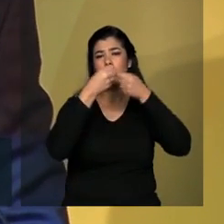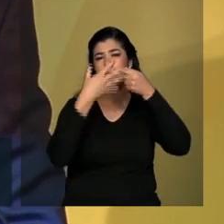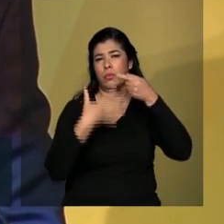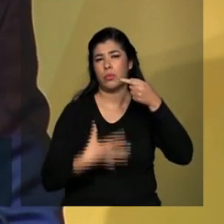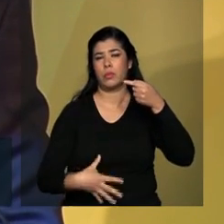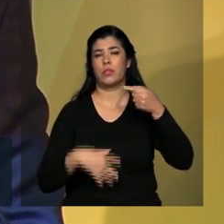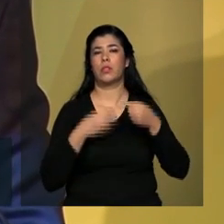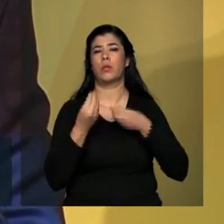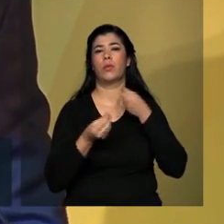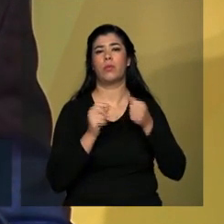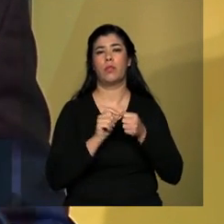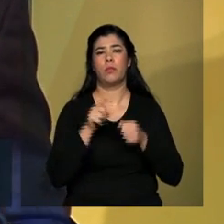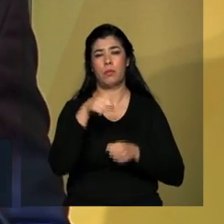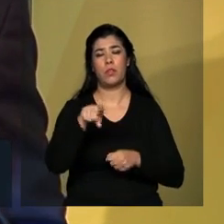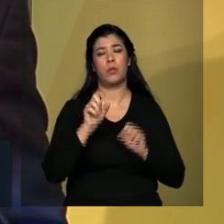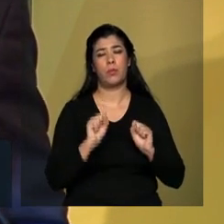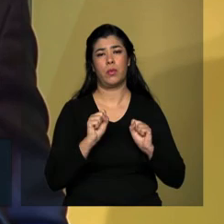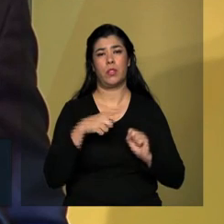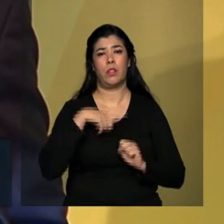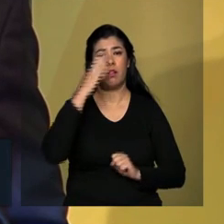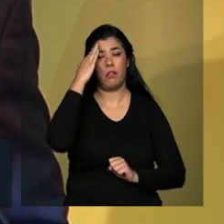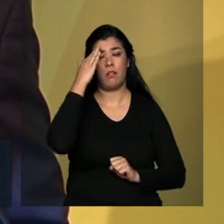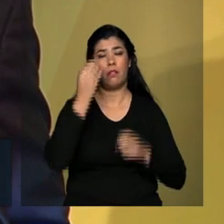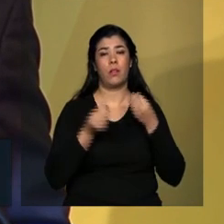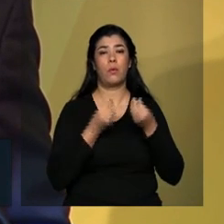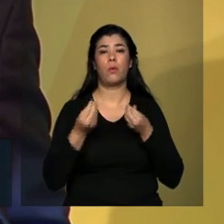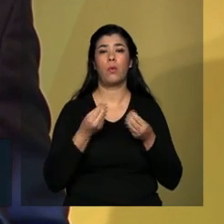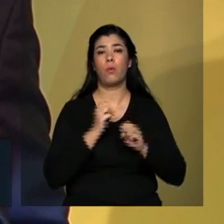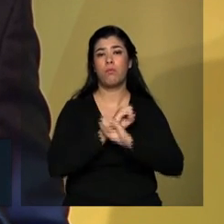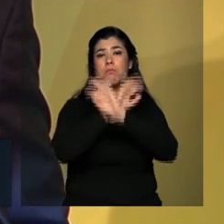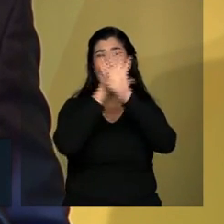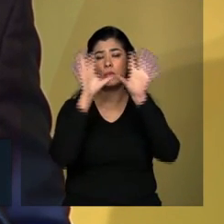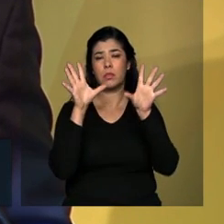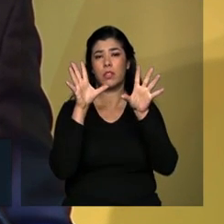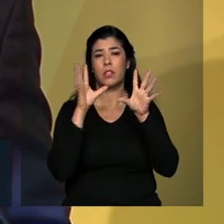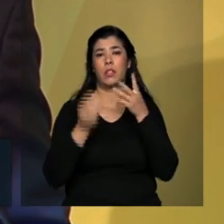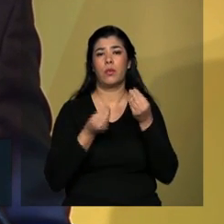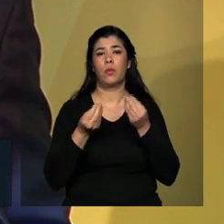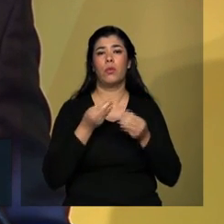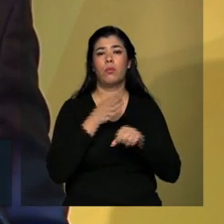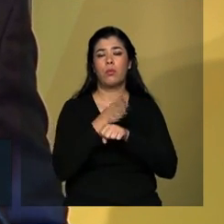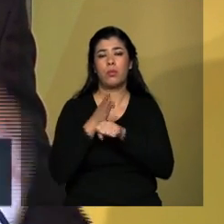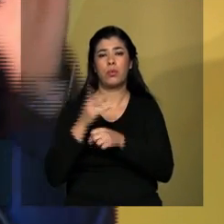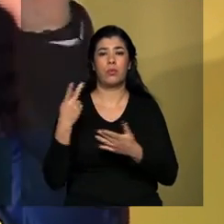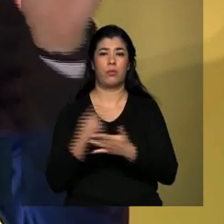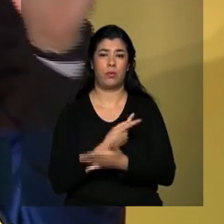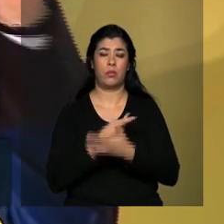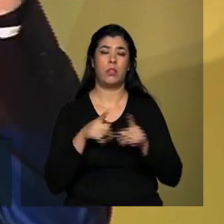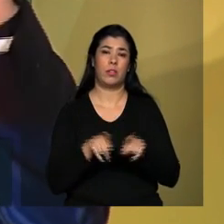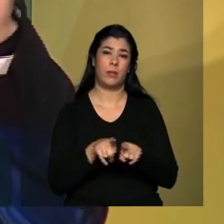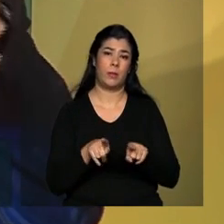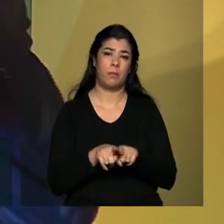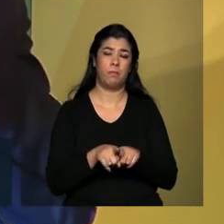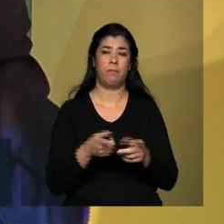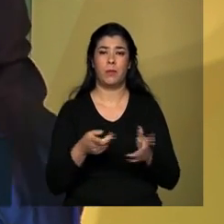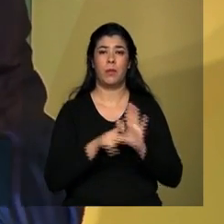sequência para que vocês pudessem ter uma ideia clara de como esses investimentos todos são feitos de forma muito